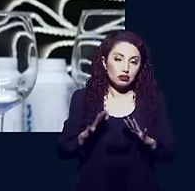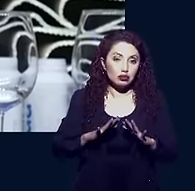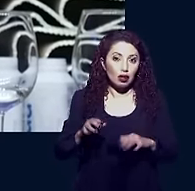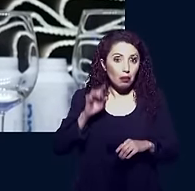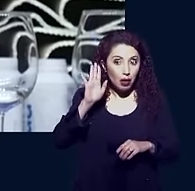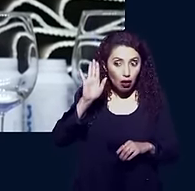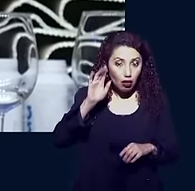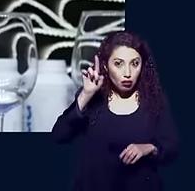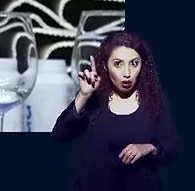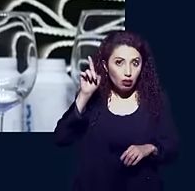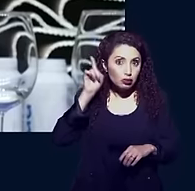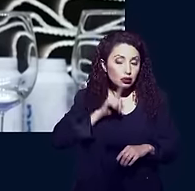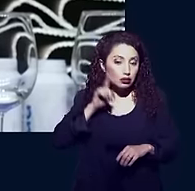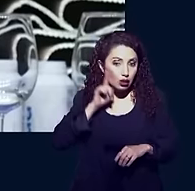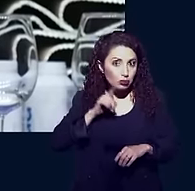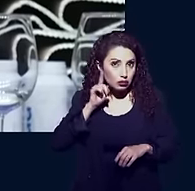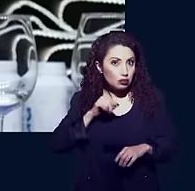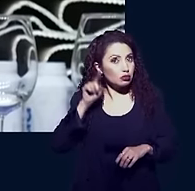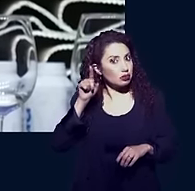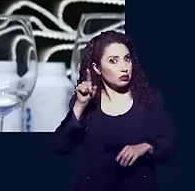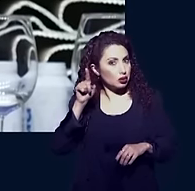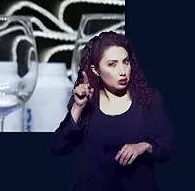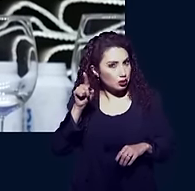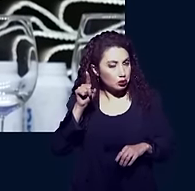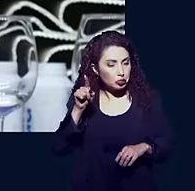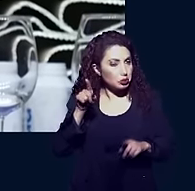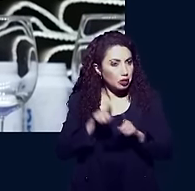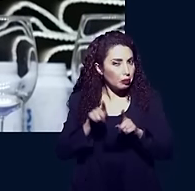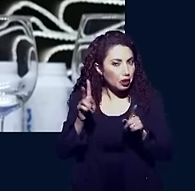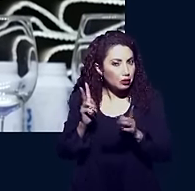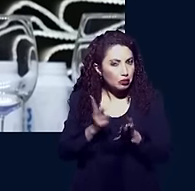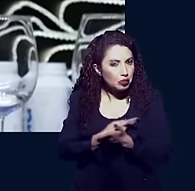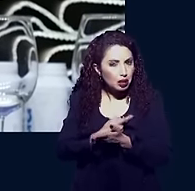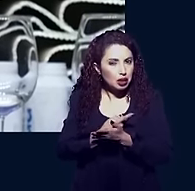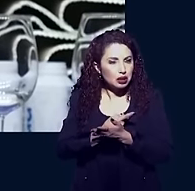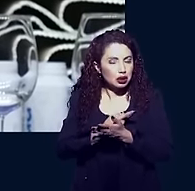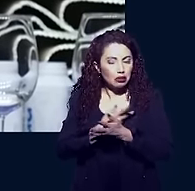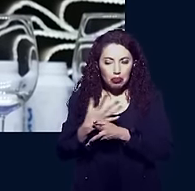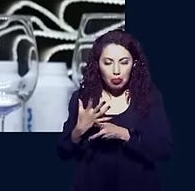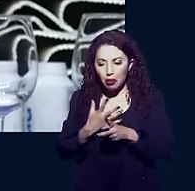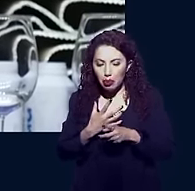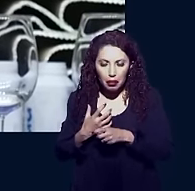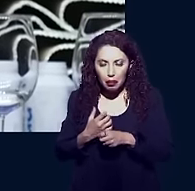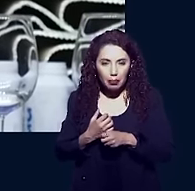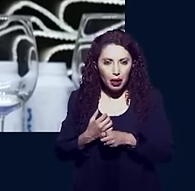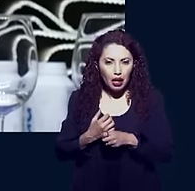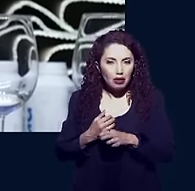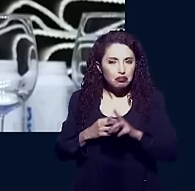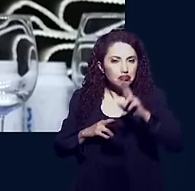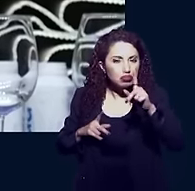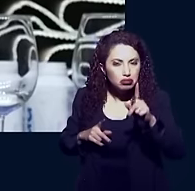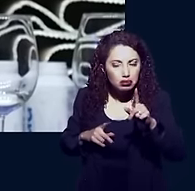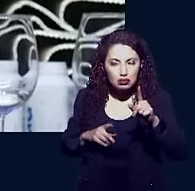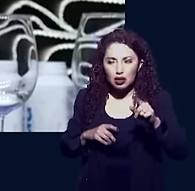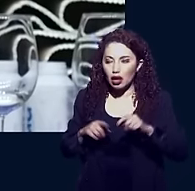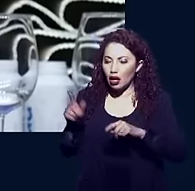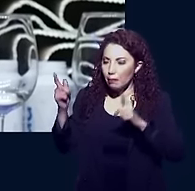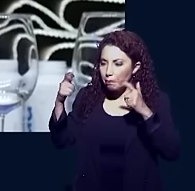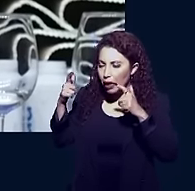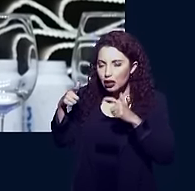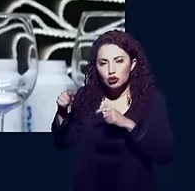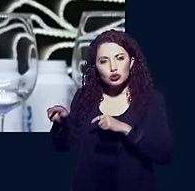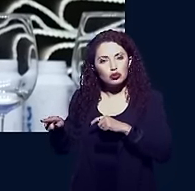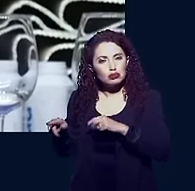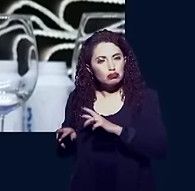americana não tá respondendo como ela devia ter respondido eu vou no México não tá a gente acompanha mais de 25 países eu não diria que em todos